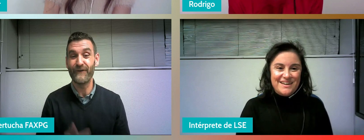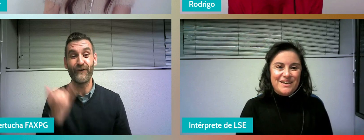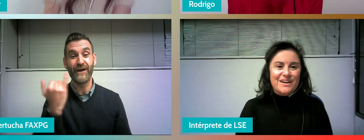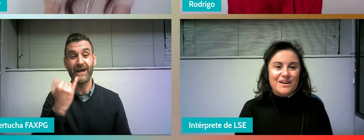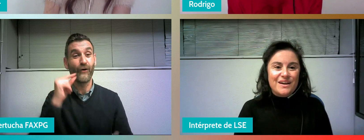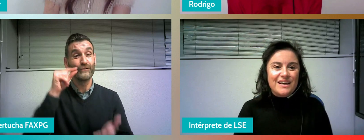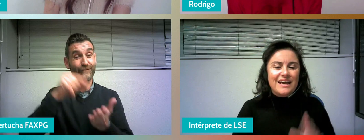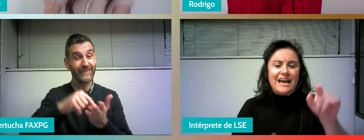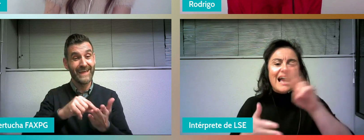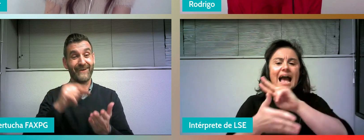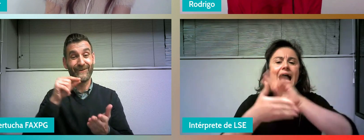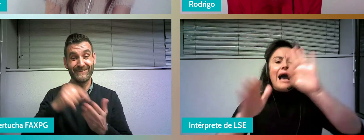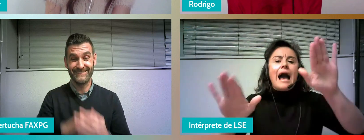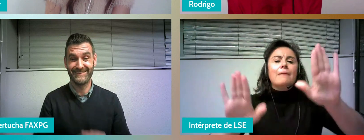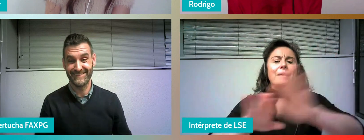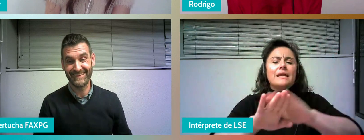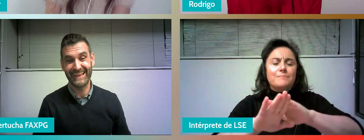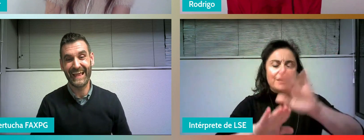É Galícia?